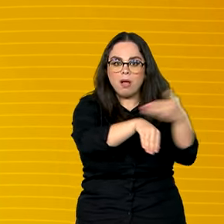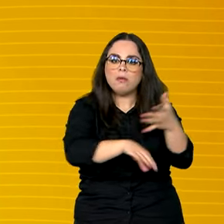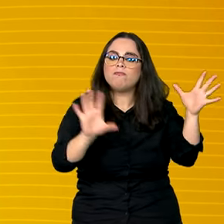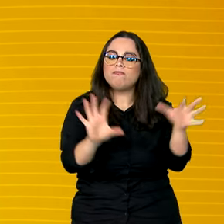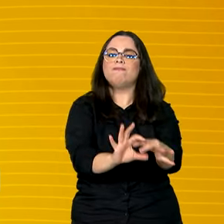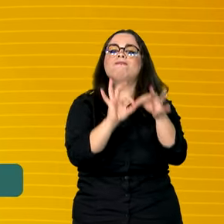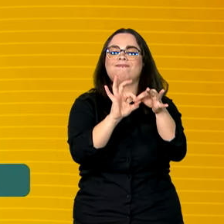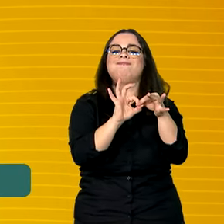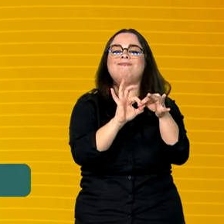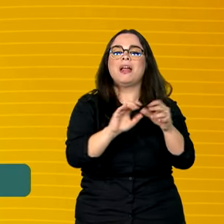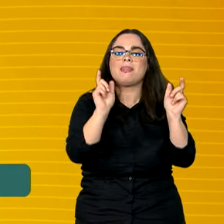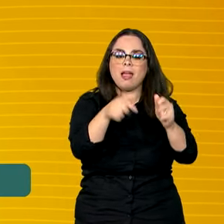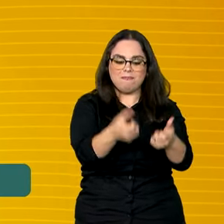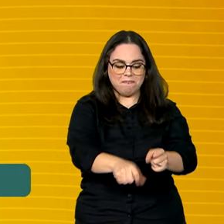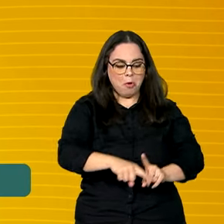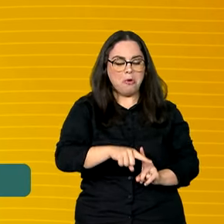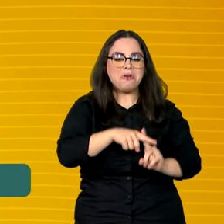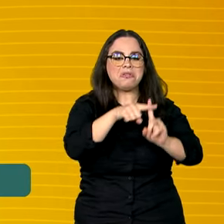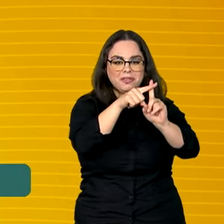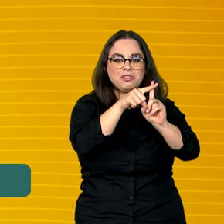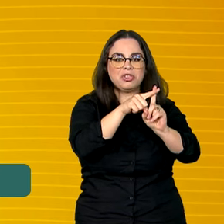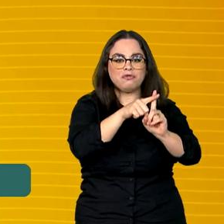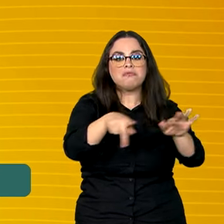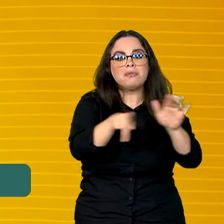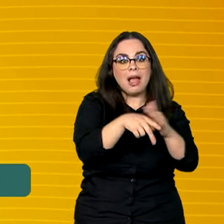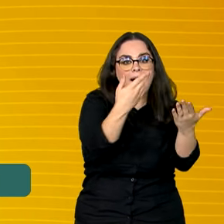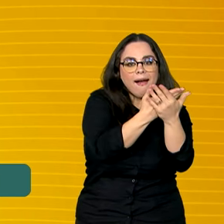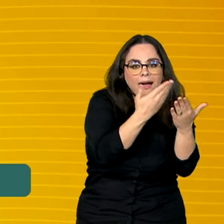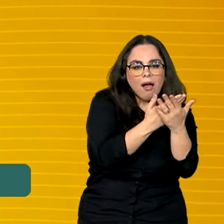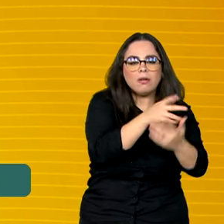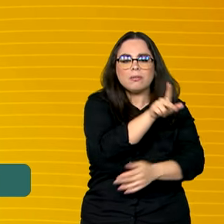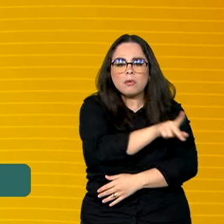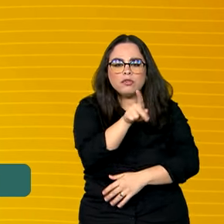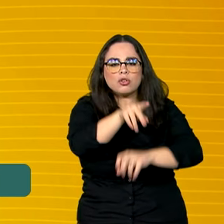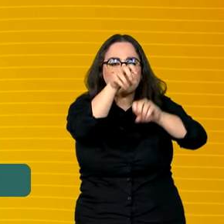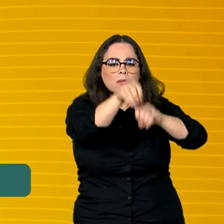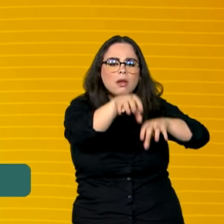trouxe um benefício muito grande. As aulas dos professores